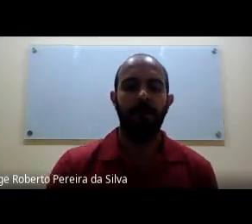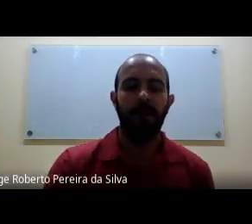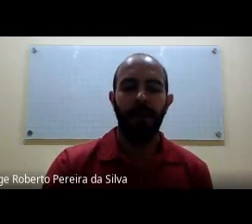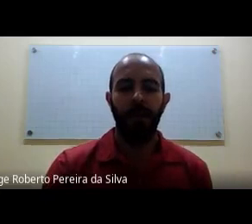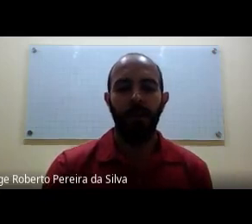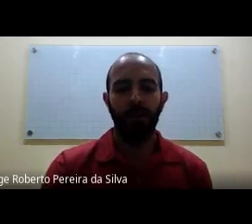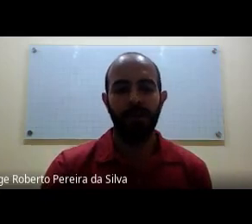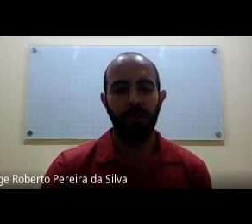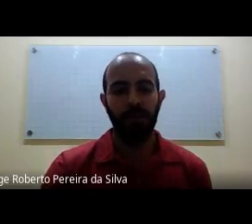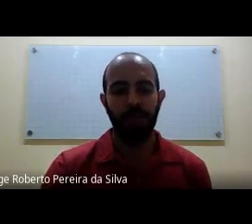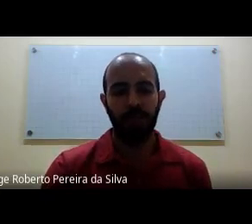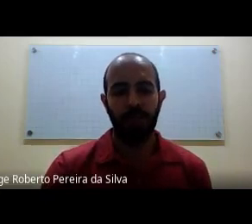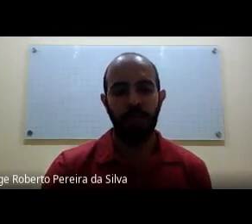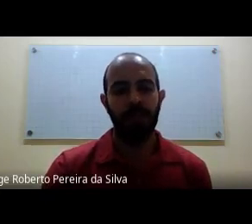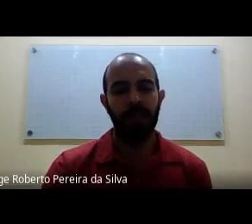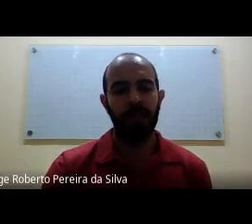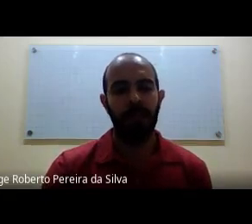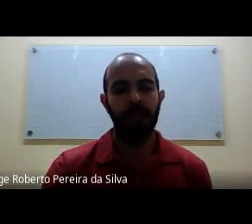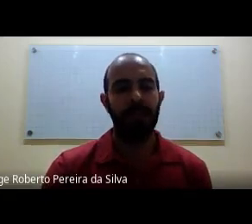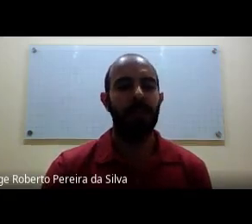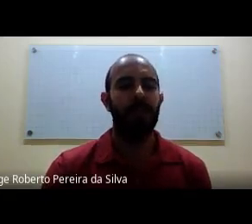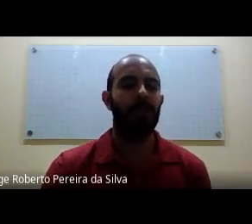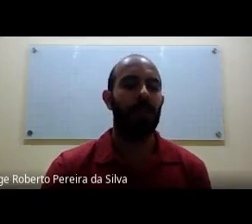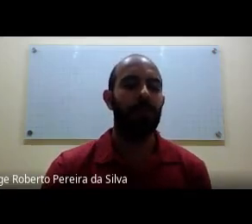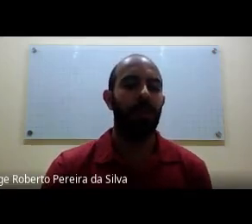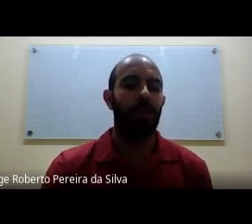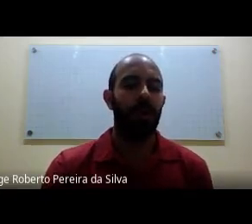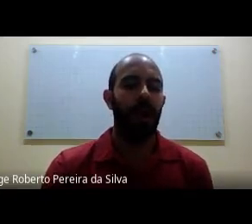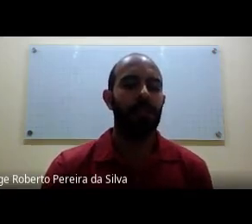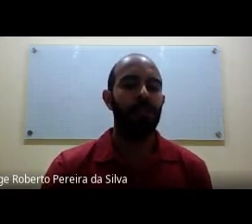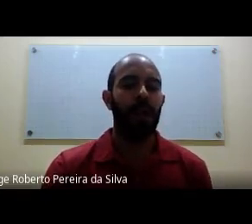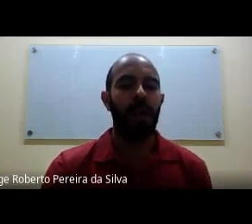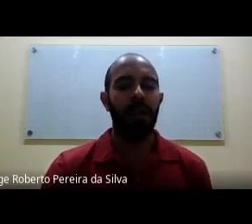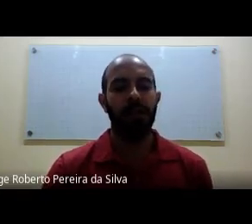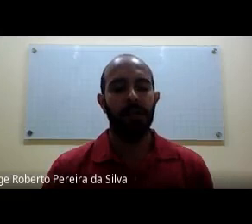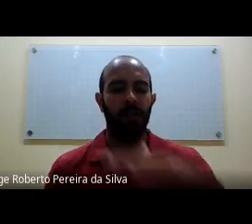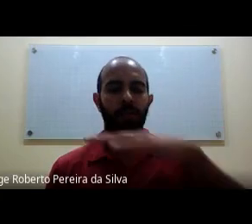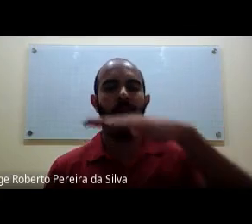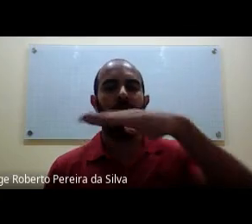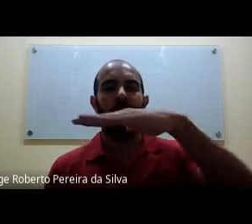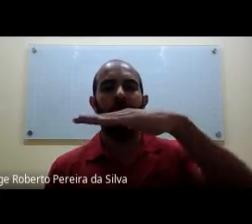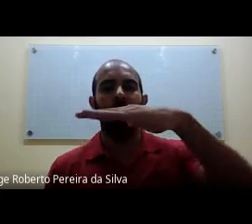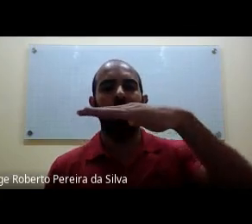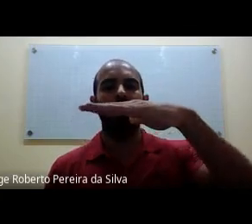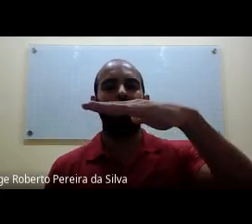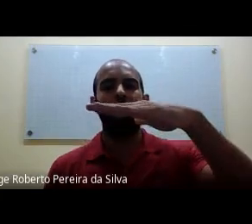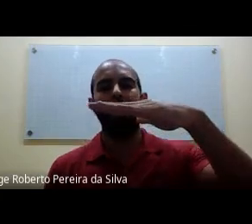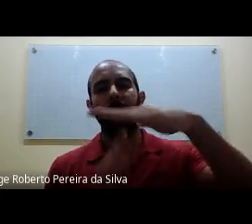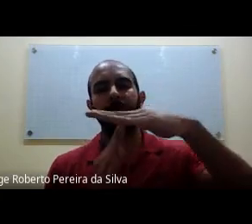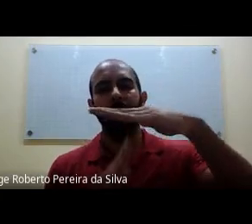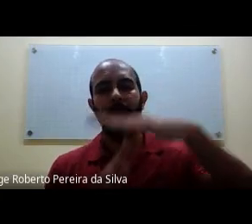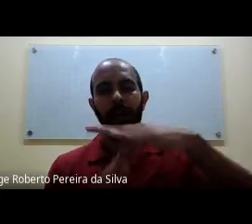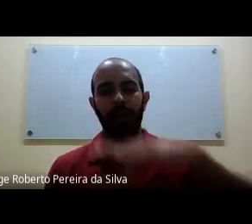que o seu φ ele vai ter esses valores exatamente quando a sua área ou ela